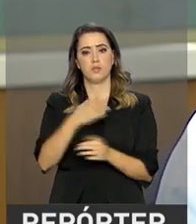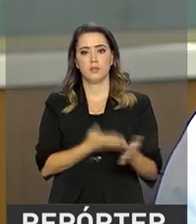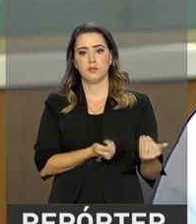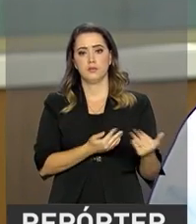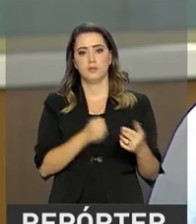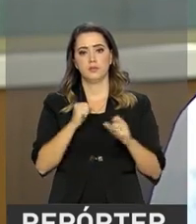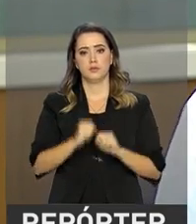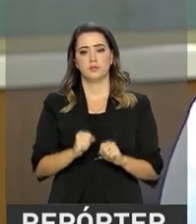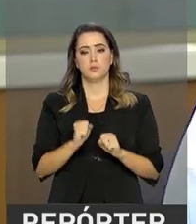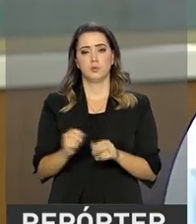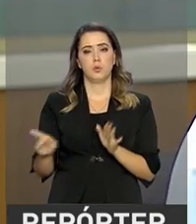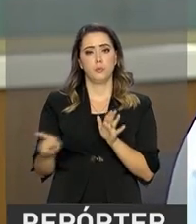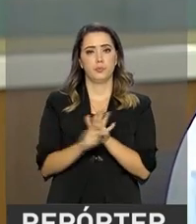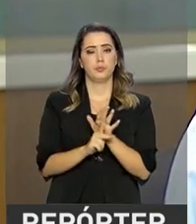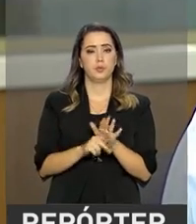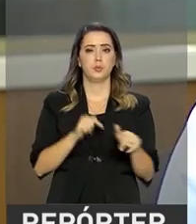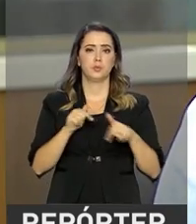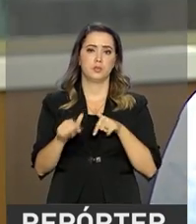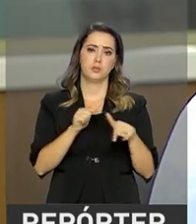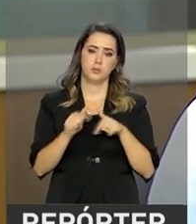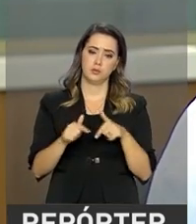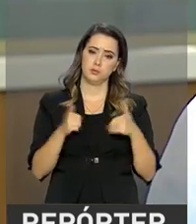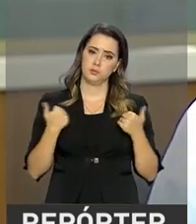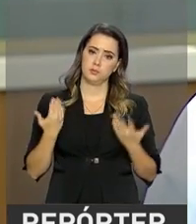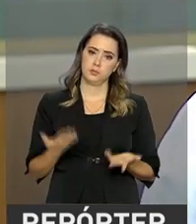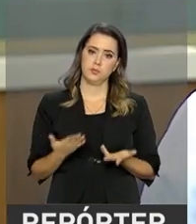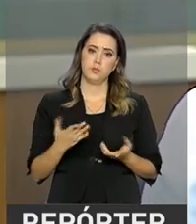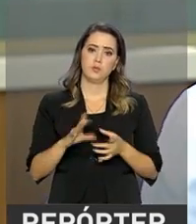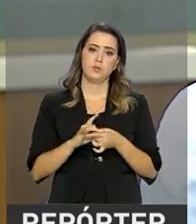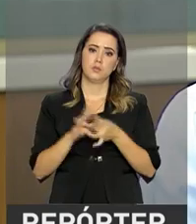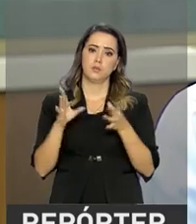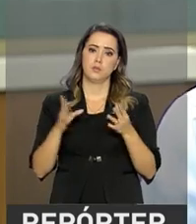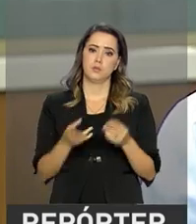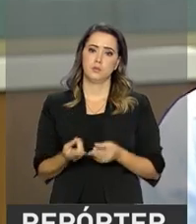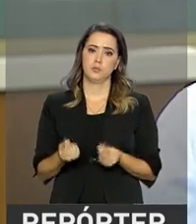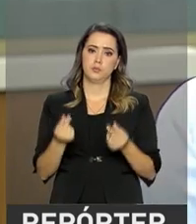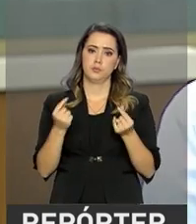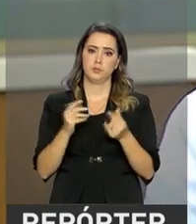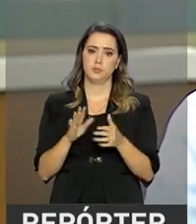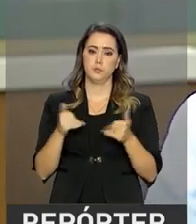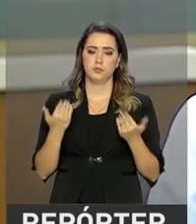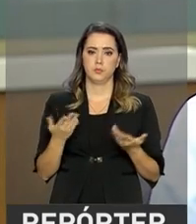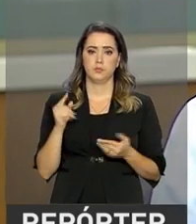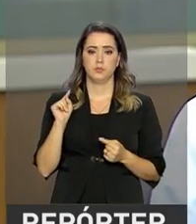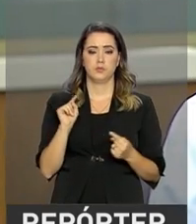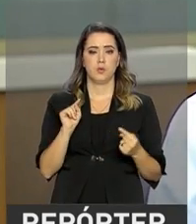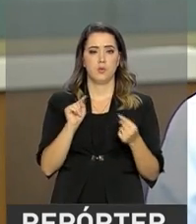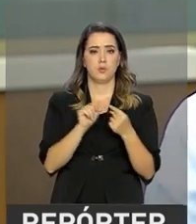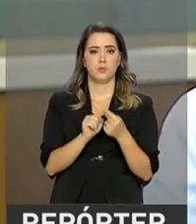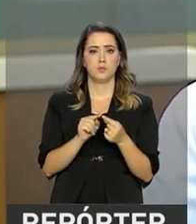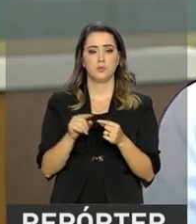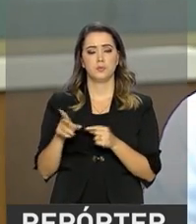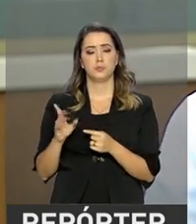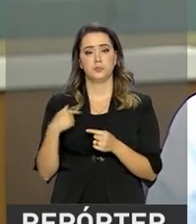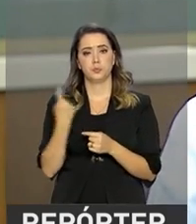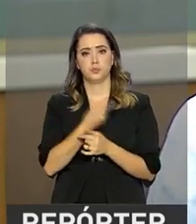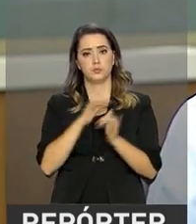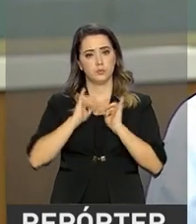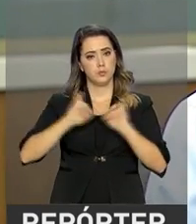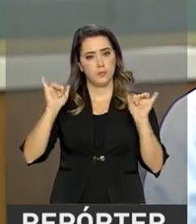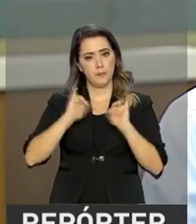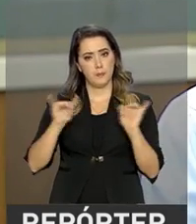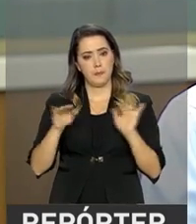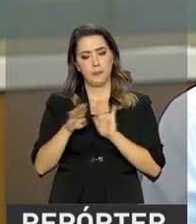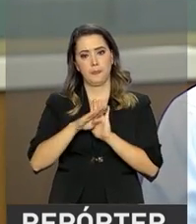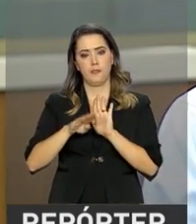jovens possam montar o seu próprio negócio e ter autonomia financeira com isso nesse objetivo nós lançamos o